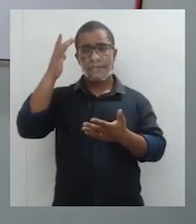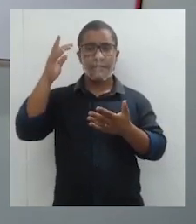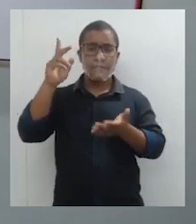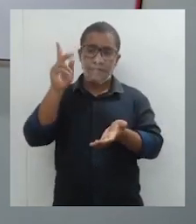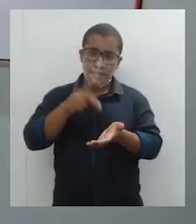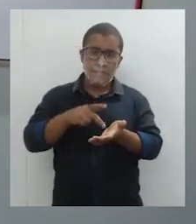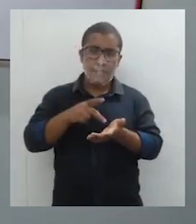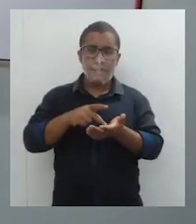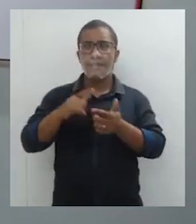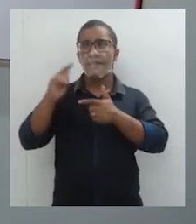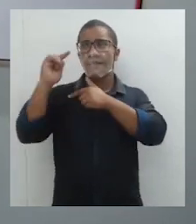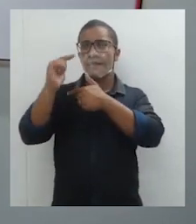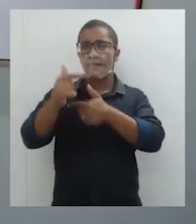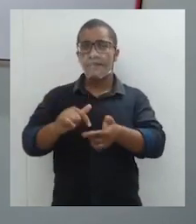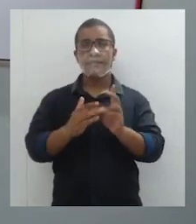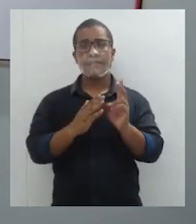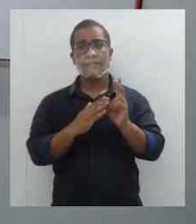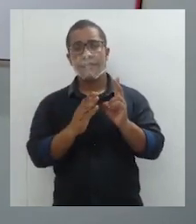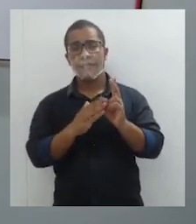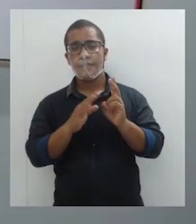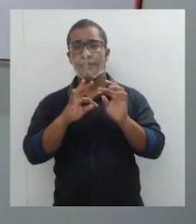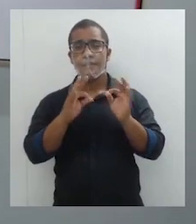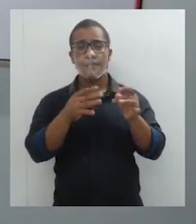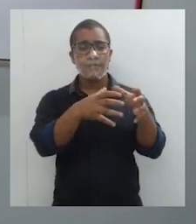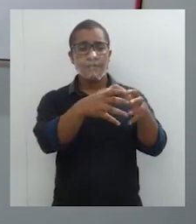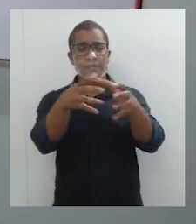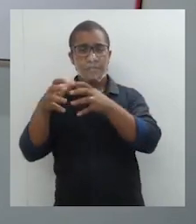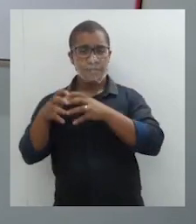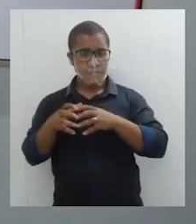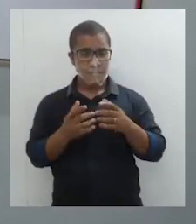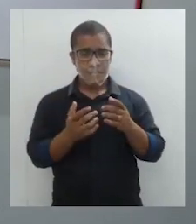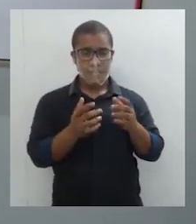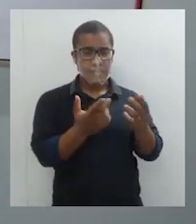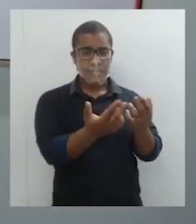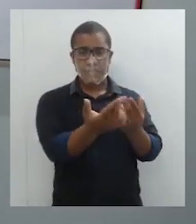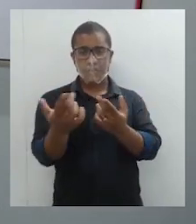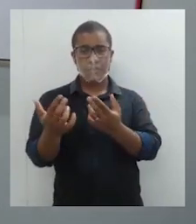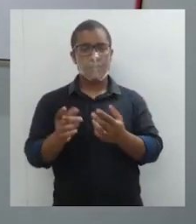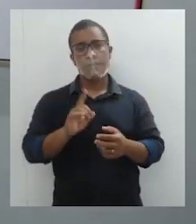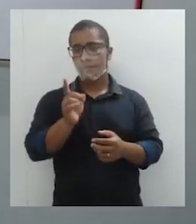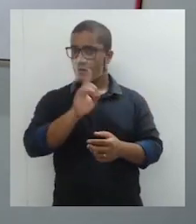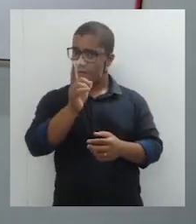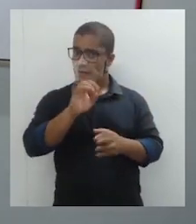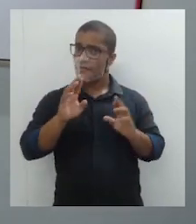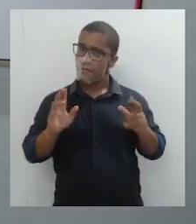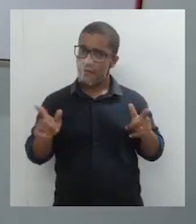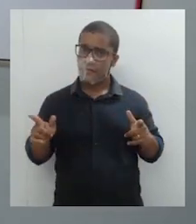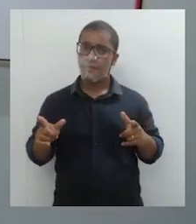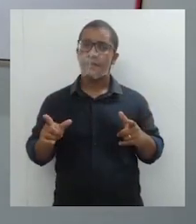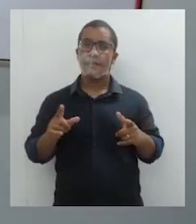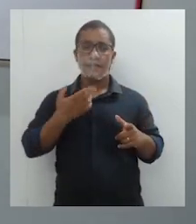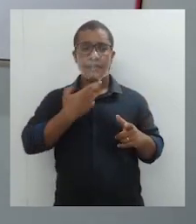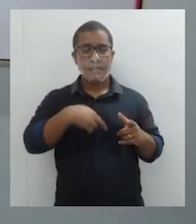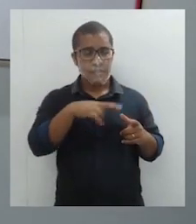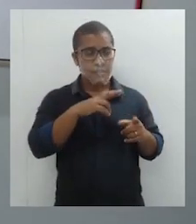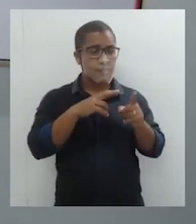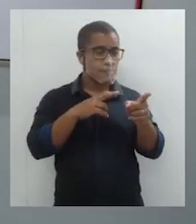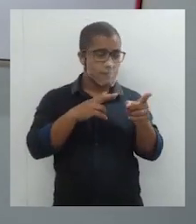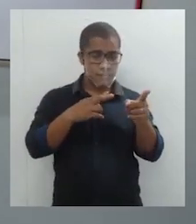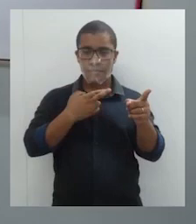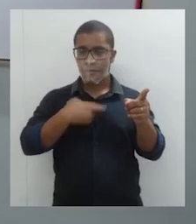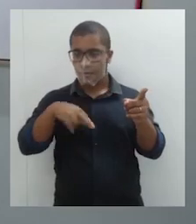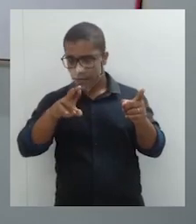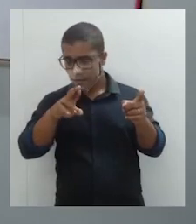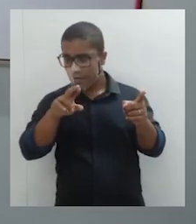toda a tradição indígena toda tribo indígena é igual não é tão vejo são religiões diferentes entre